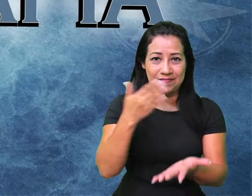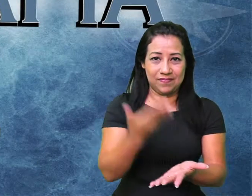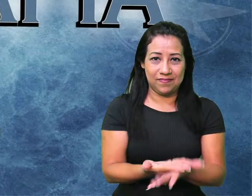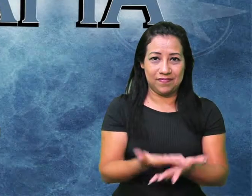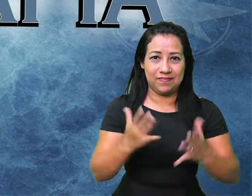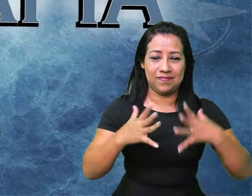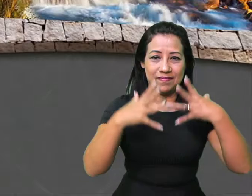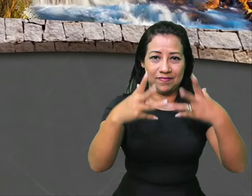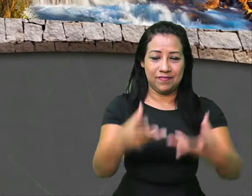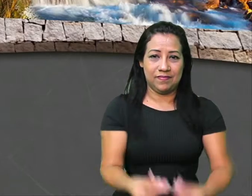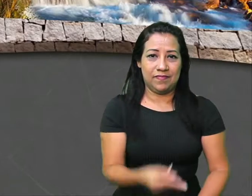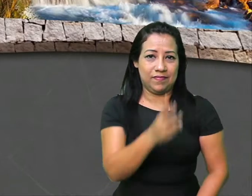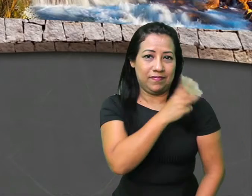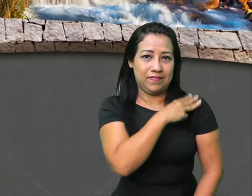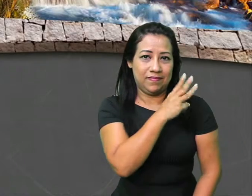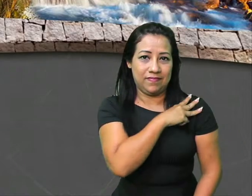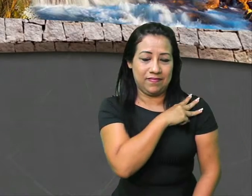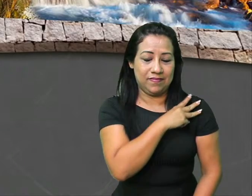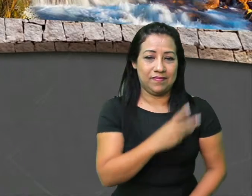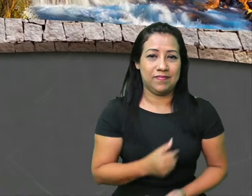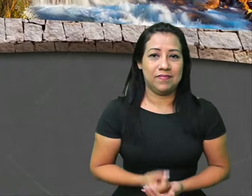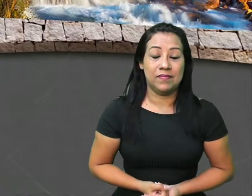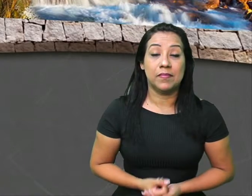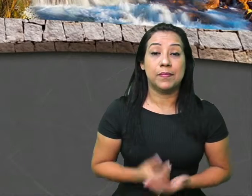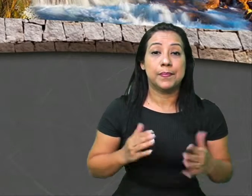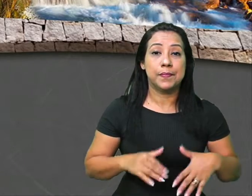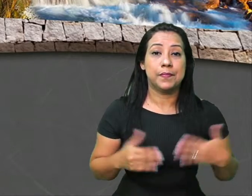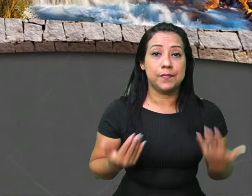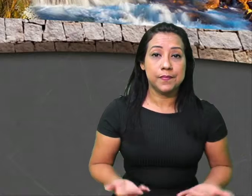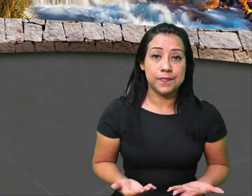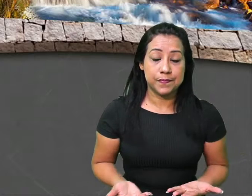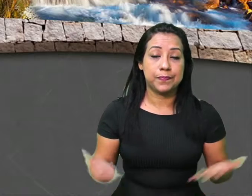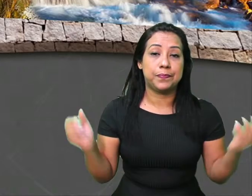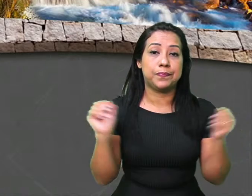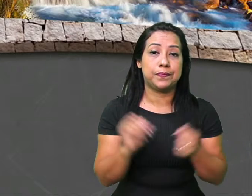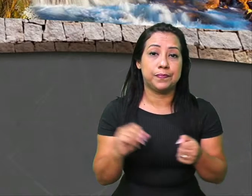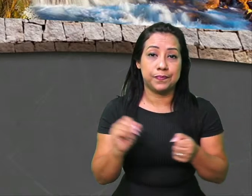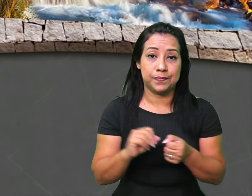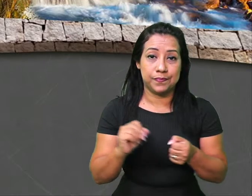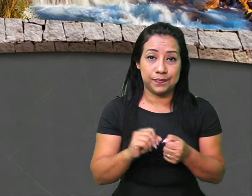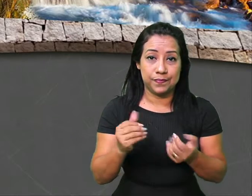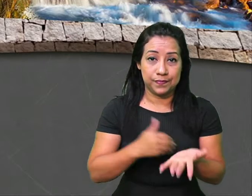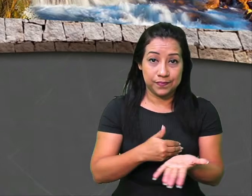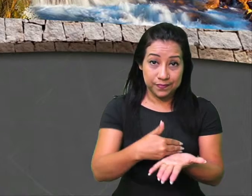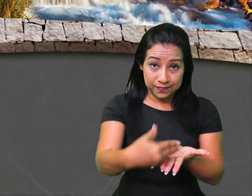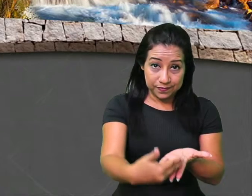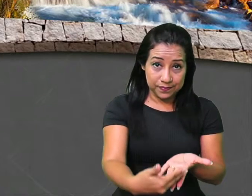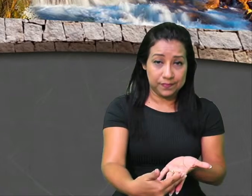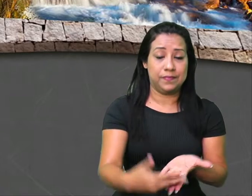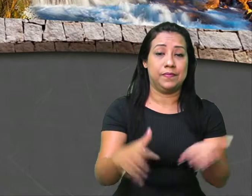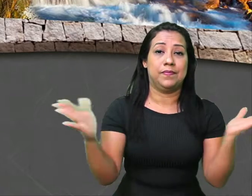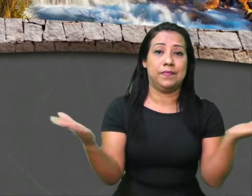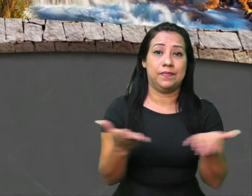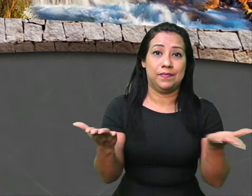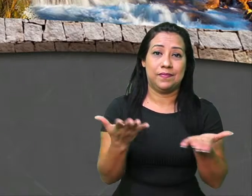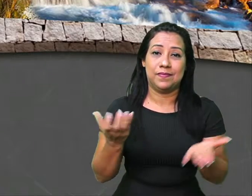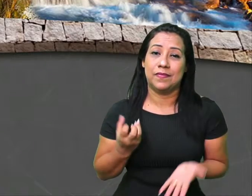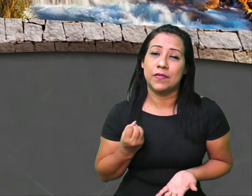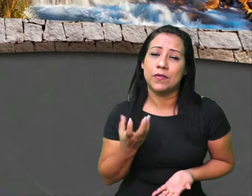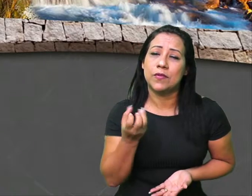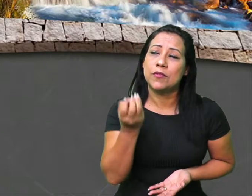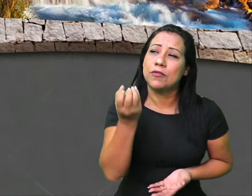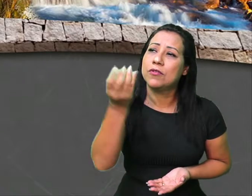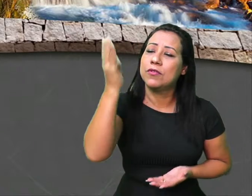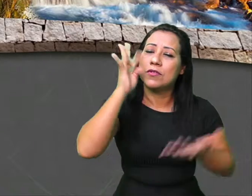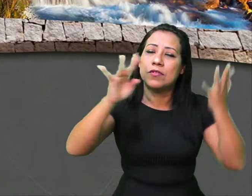todo esse terceiro ano. Portanto, nós estamos fazendo e iniciando aquela viagem da